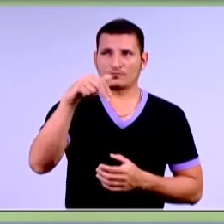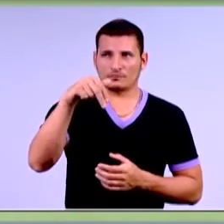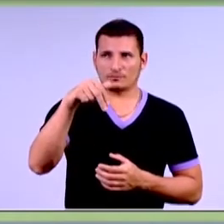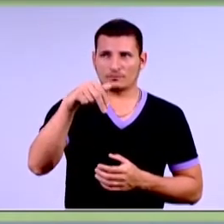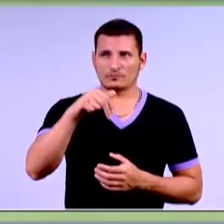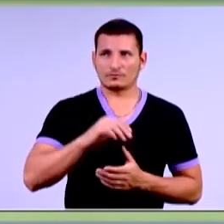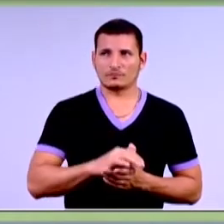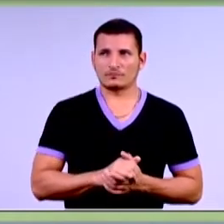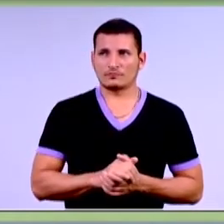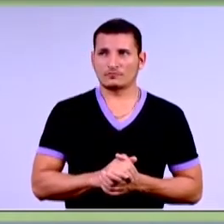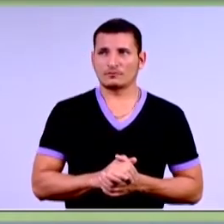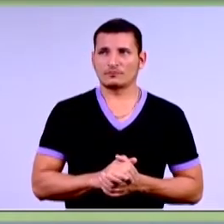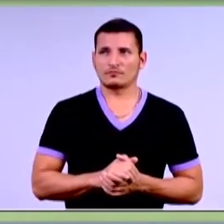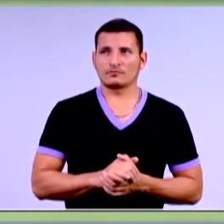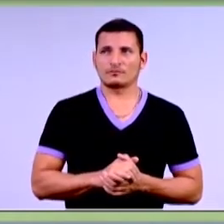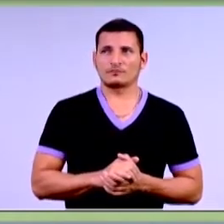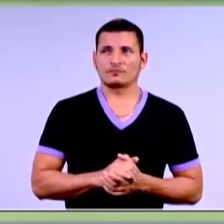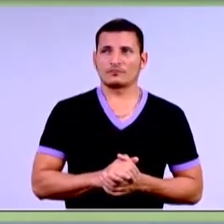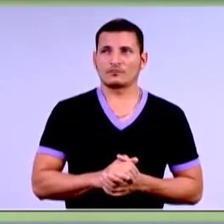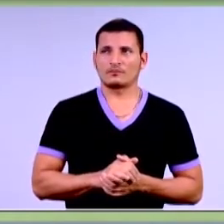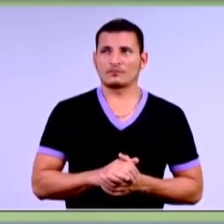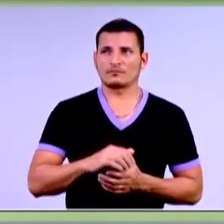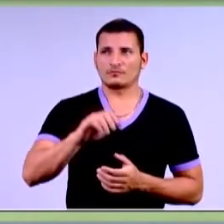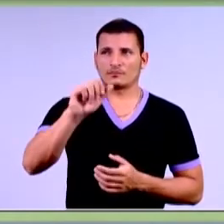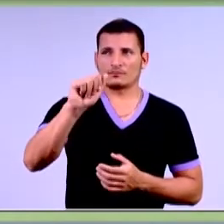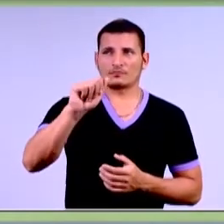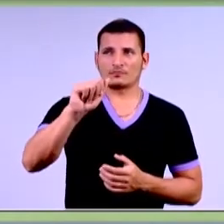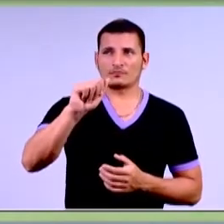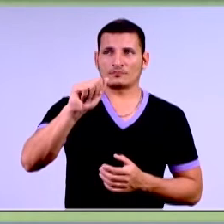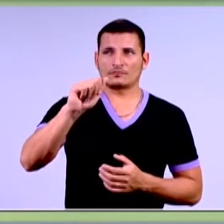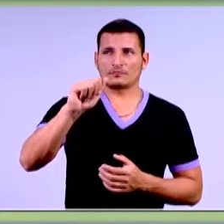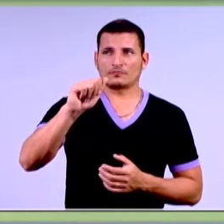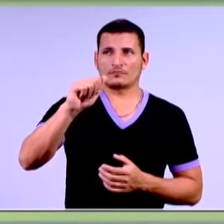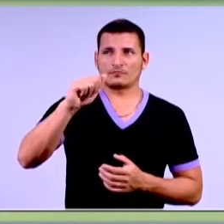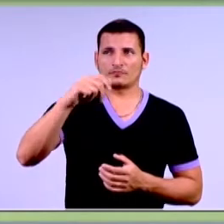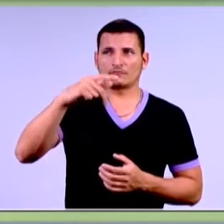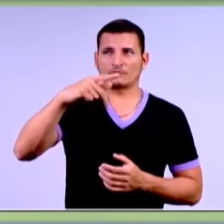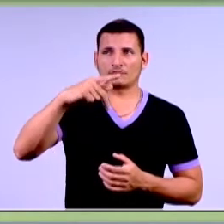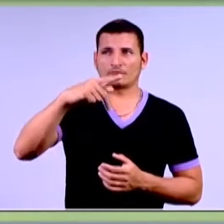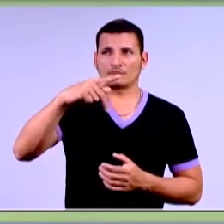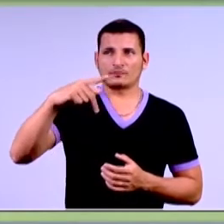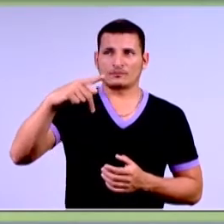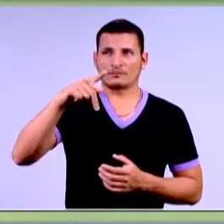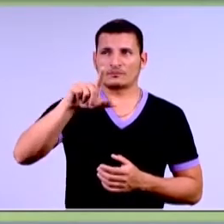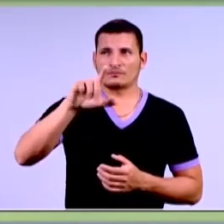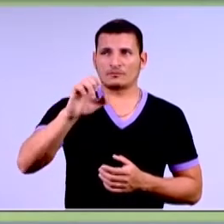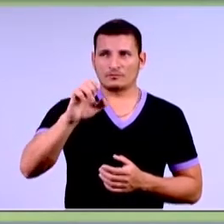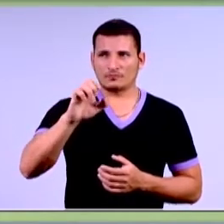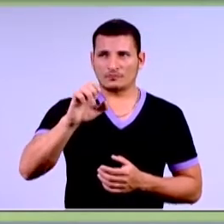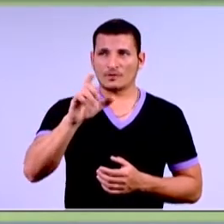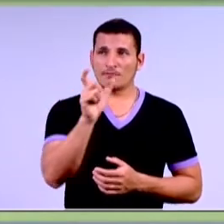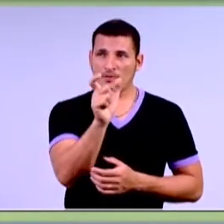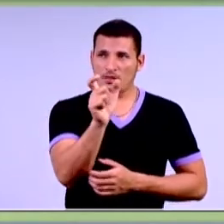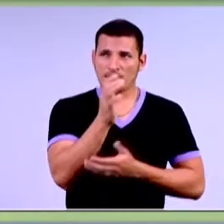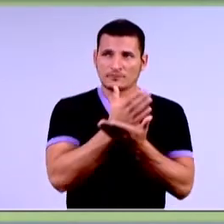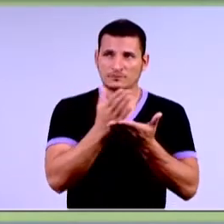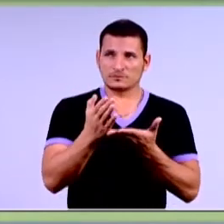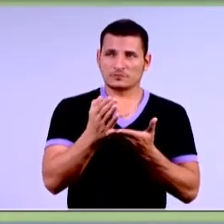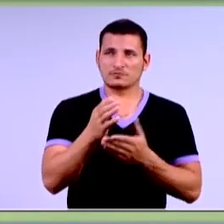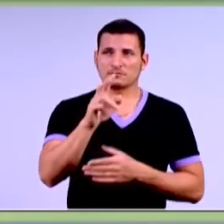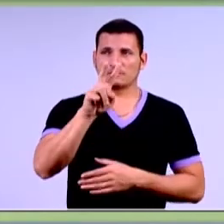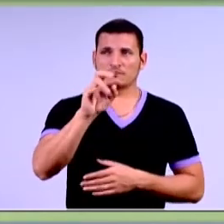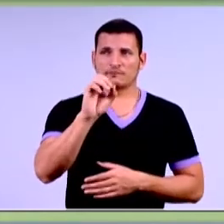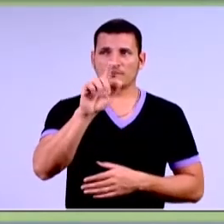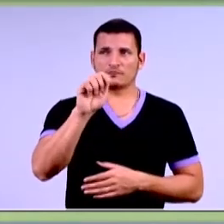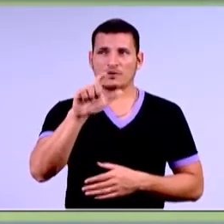a polca rock como a palavra apple inicia com vogal para dizer uma maçã